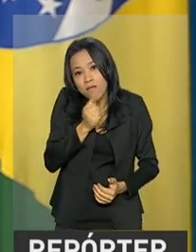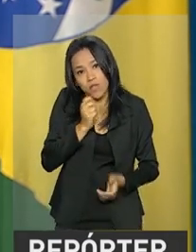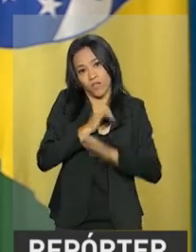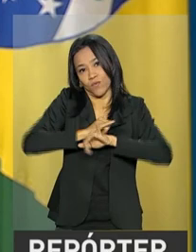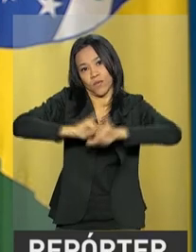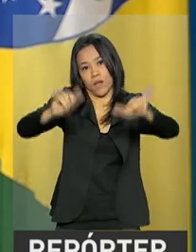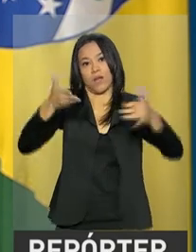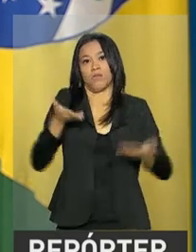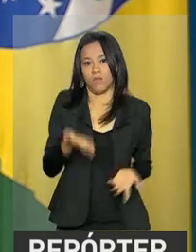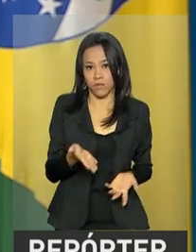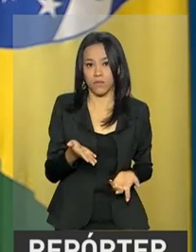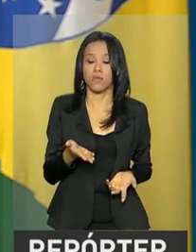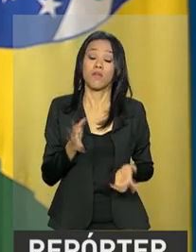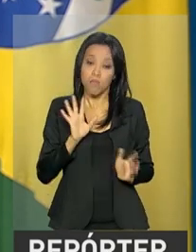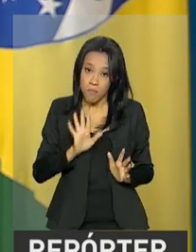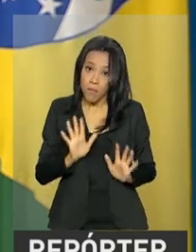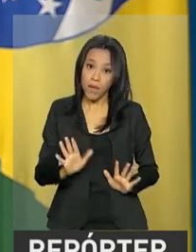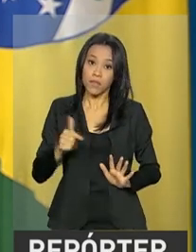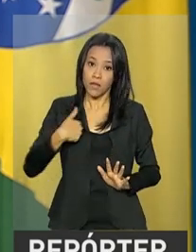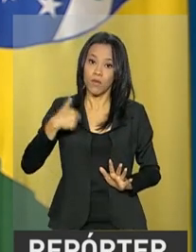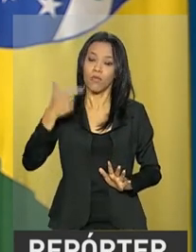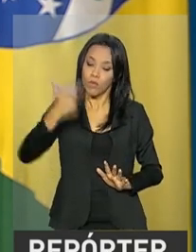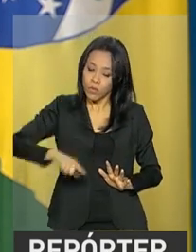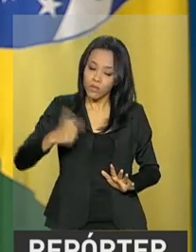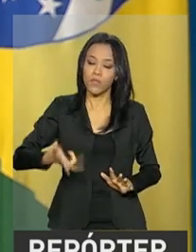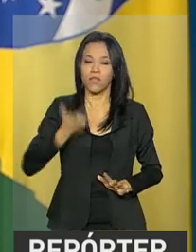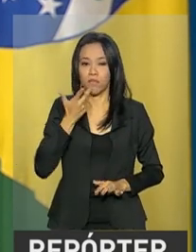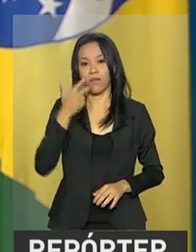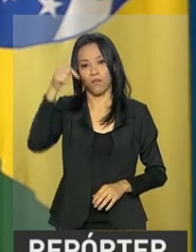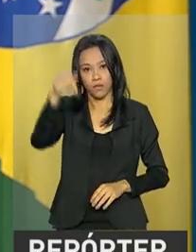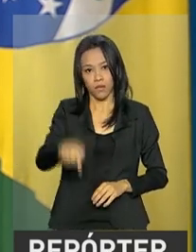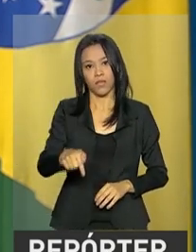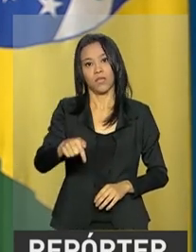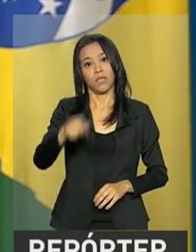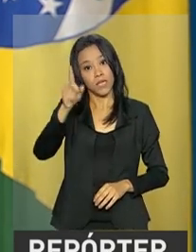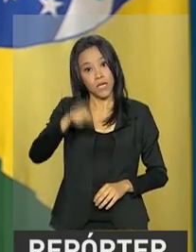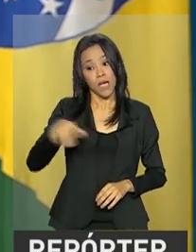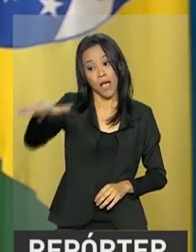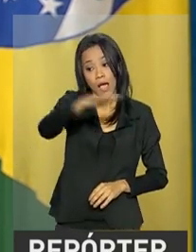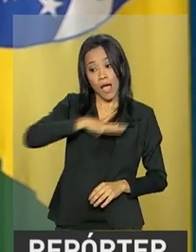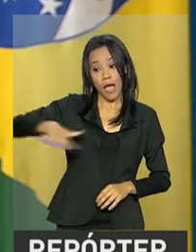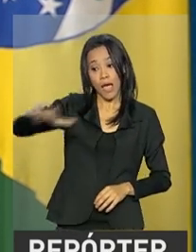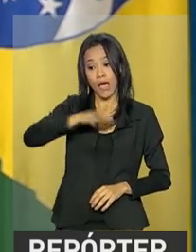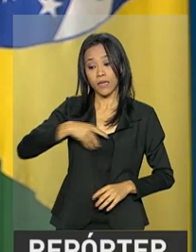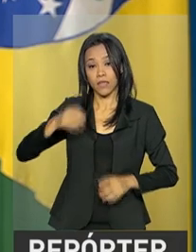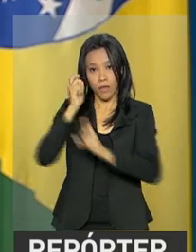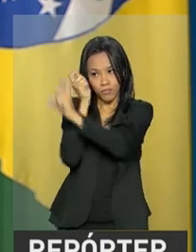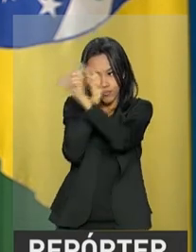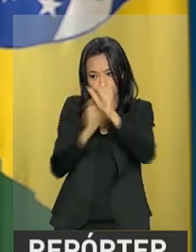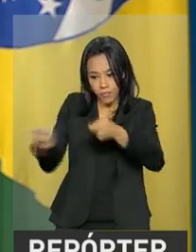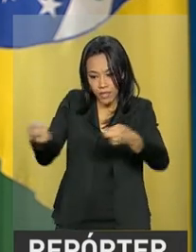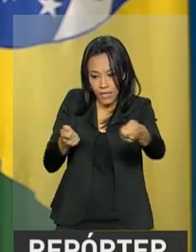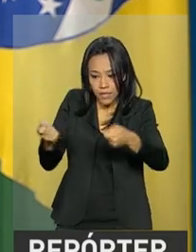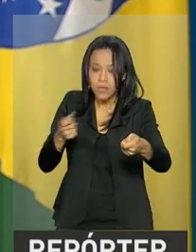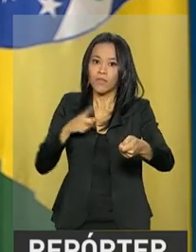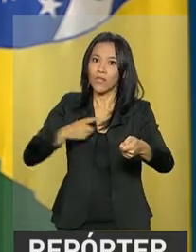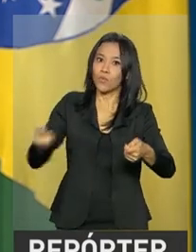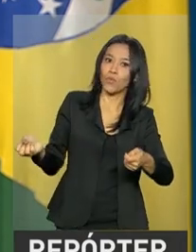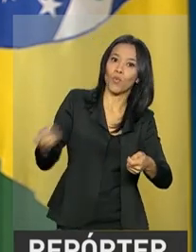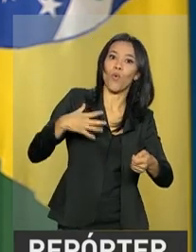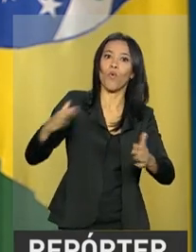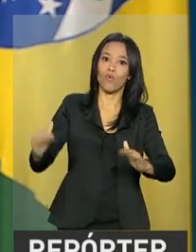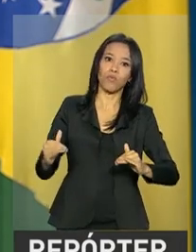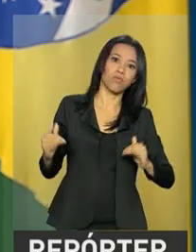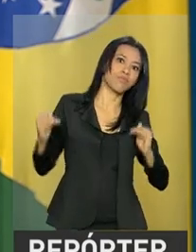questão de repetir aqui neste momento em que a mineração ganha novo patamar na